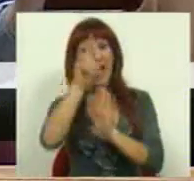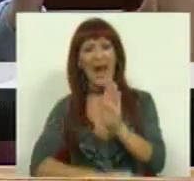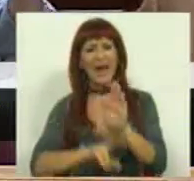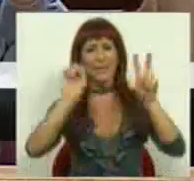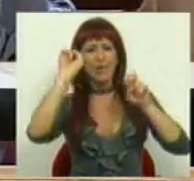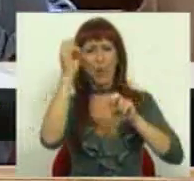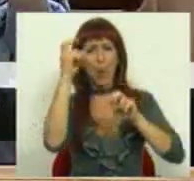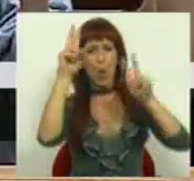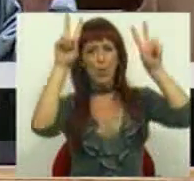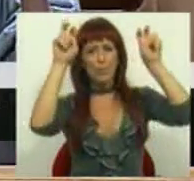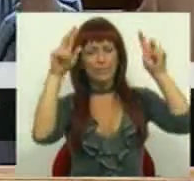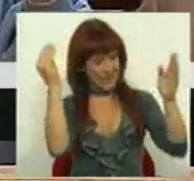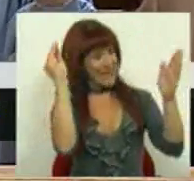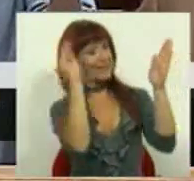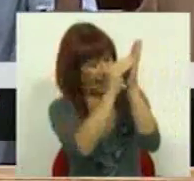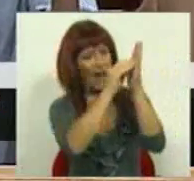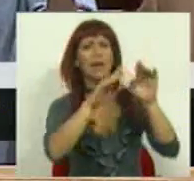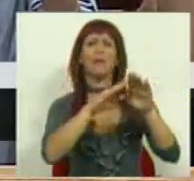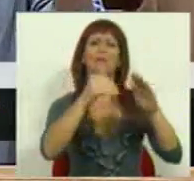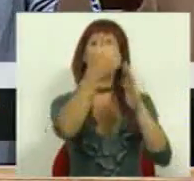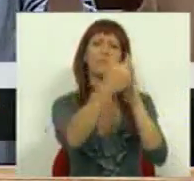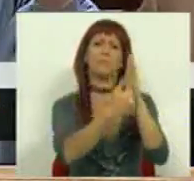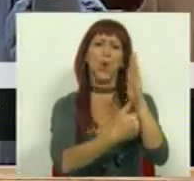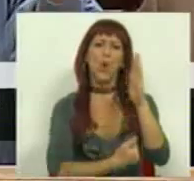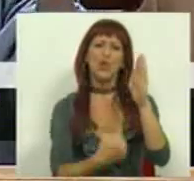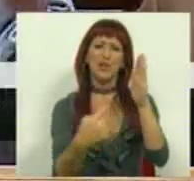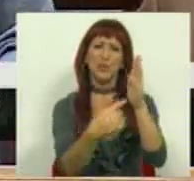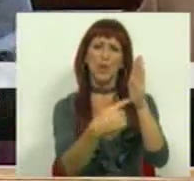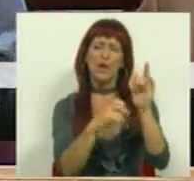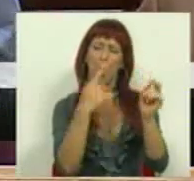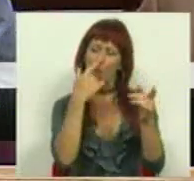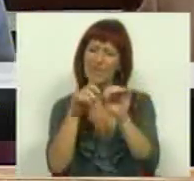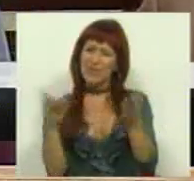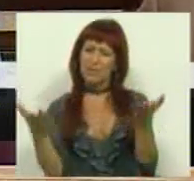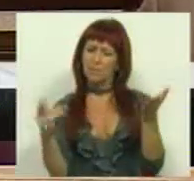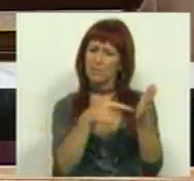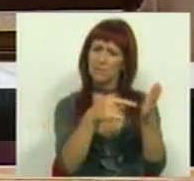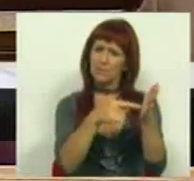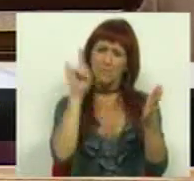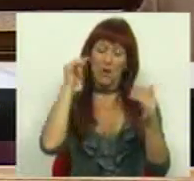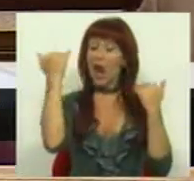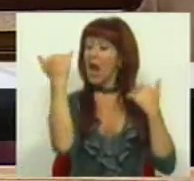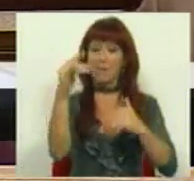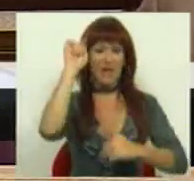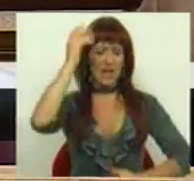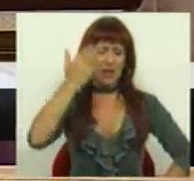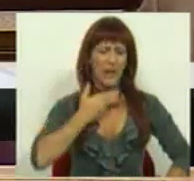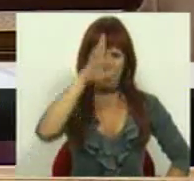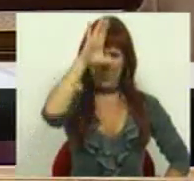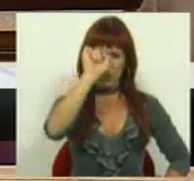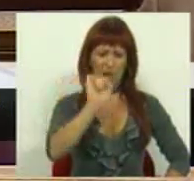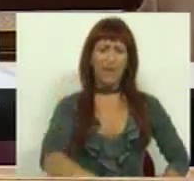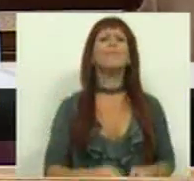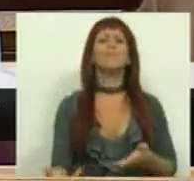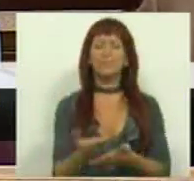de ouro, que é colocar, a nível constitucional ou de forma equiparada, um limite ao déficit dos Estados e